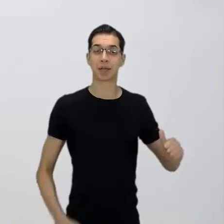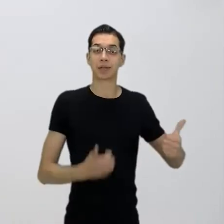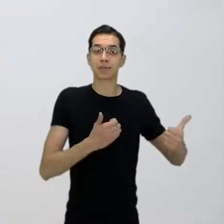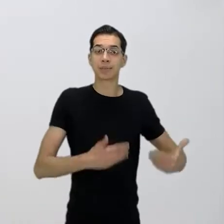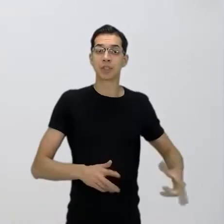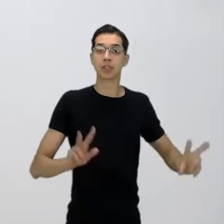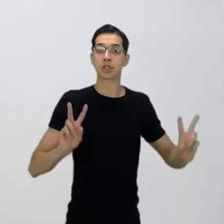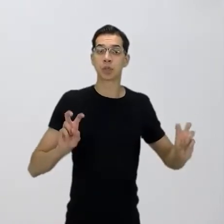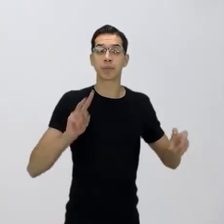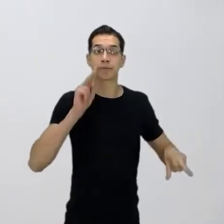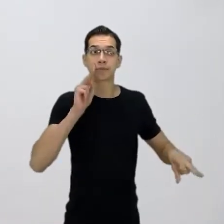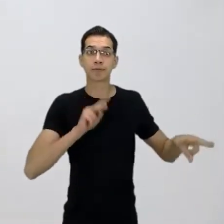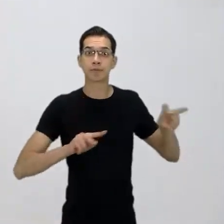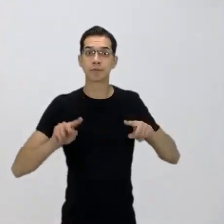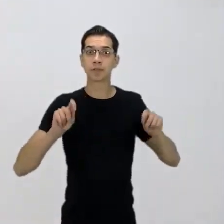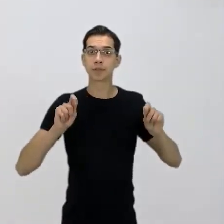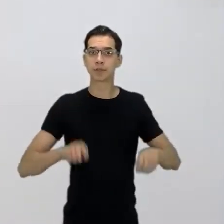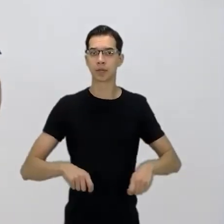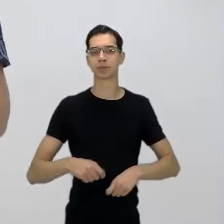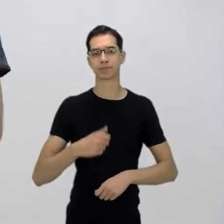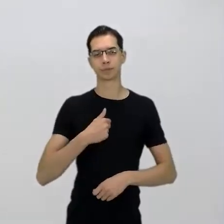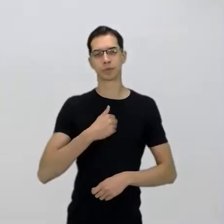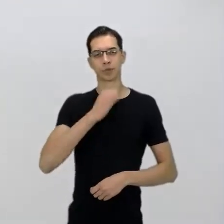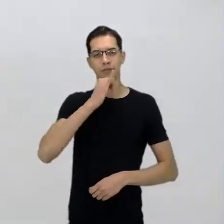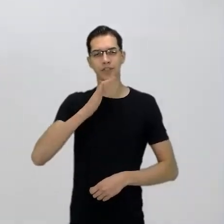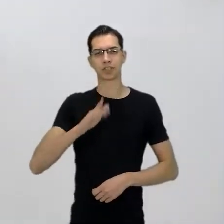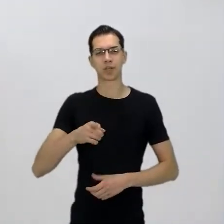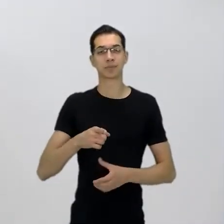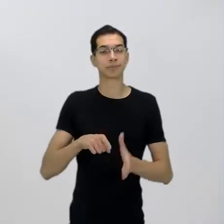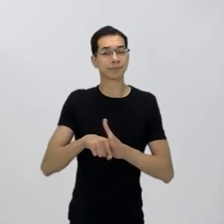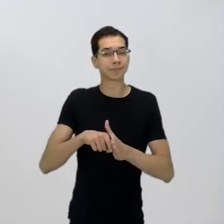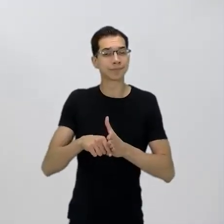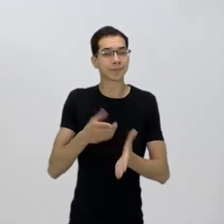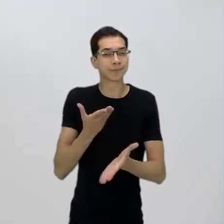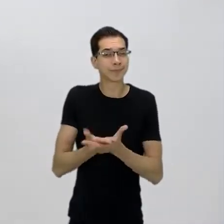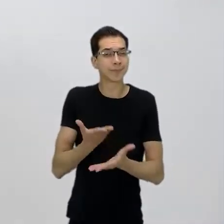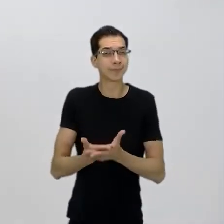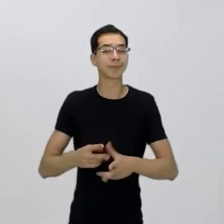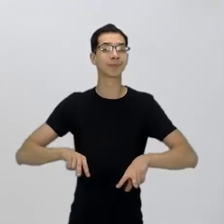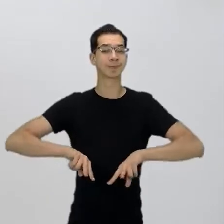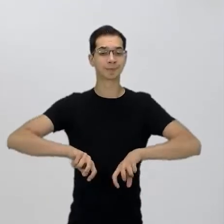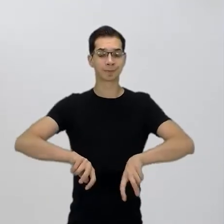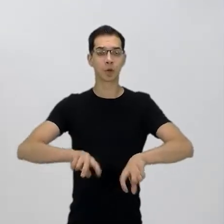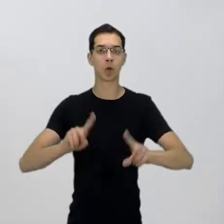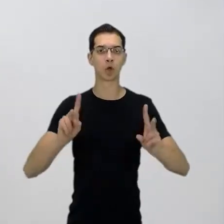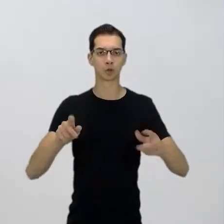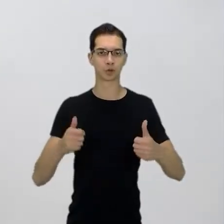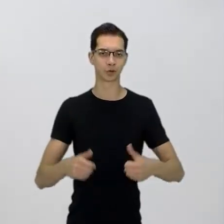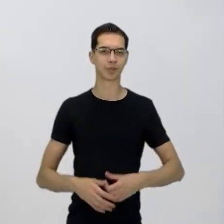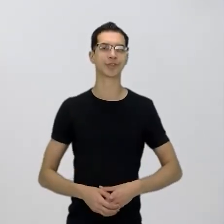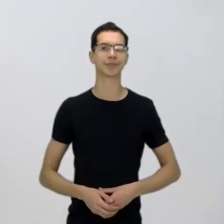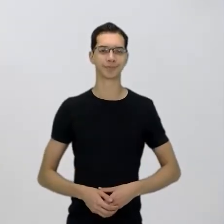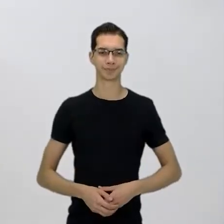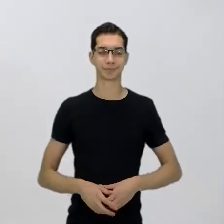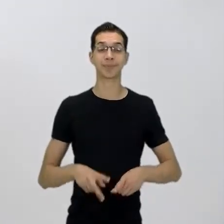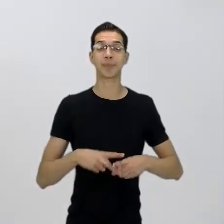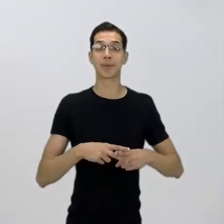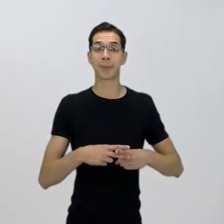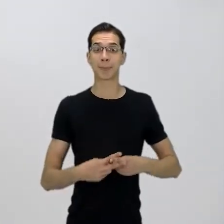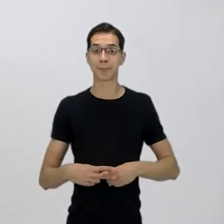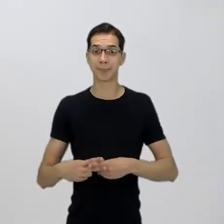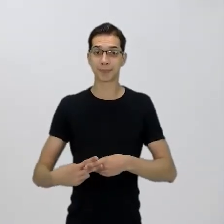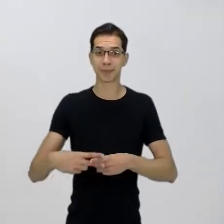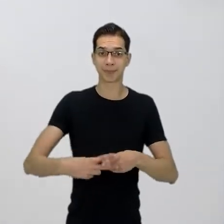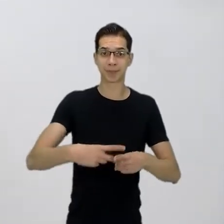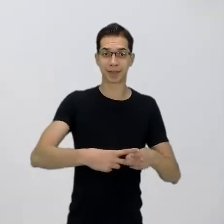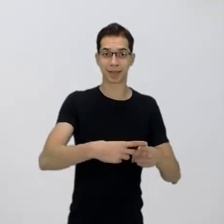você continuar os seus estudos e fazer o seu aprofundamento. Sabe com o quê? Tem uma mecânica legal também da gente estudar. Olha os artigos que